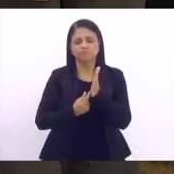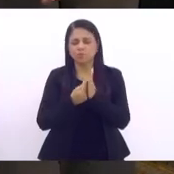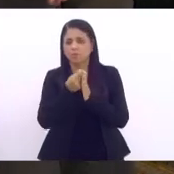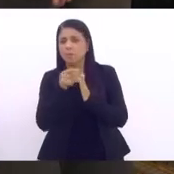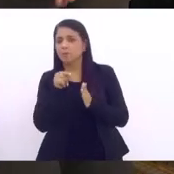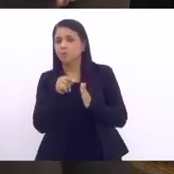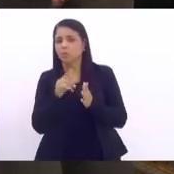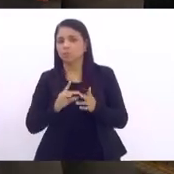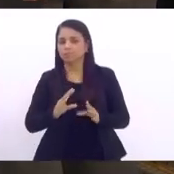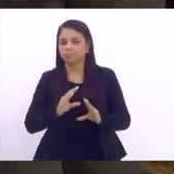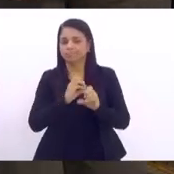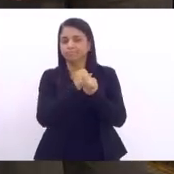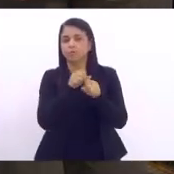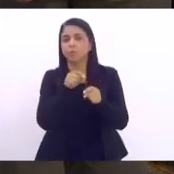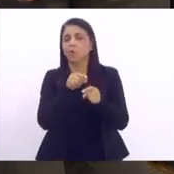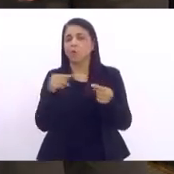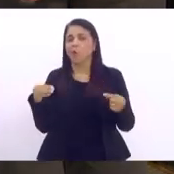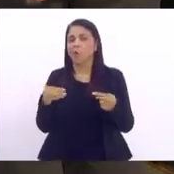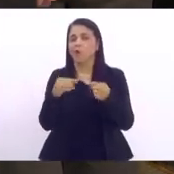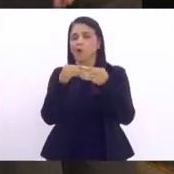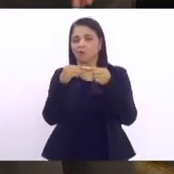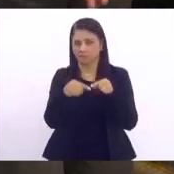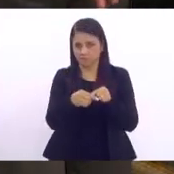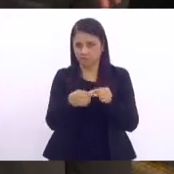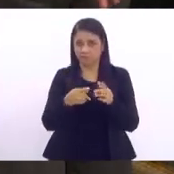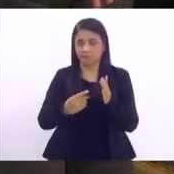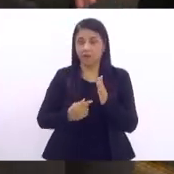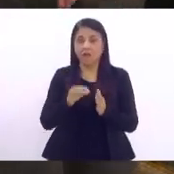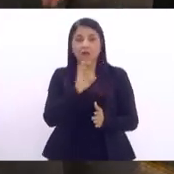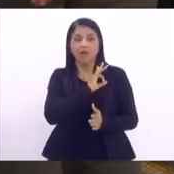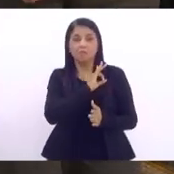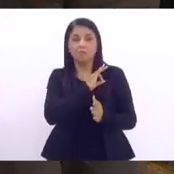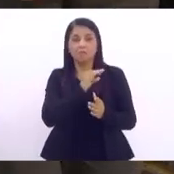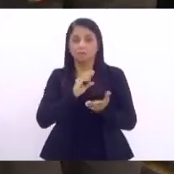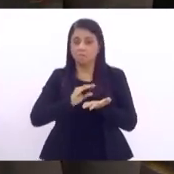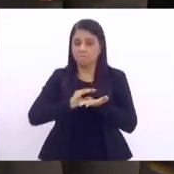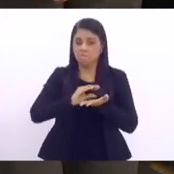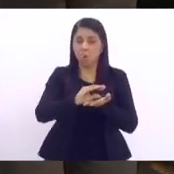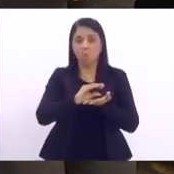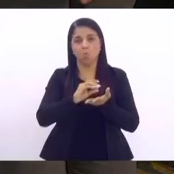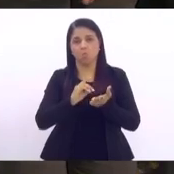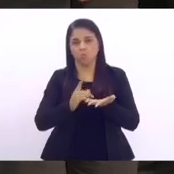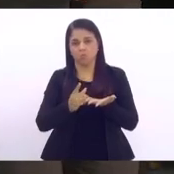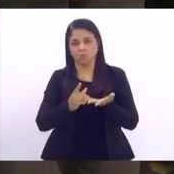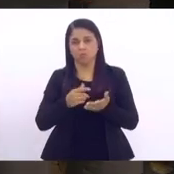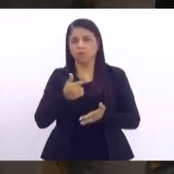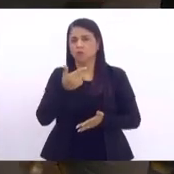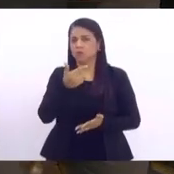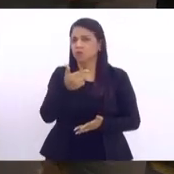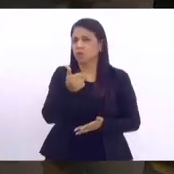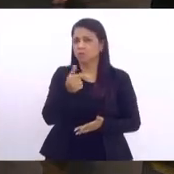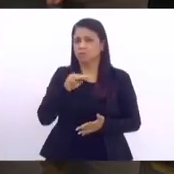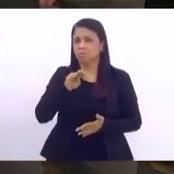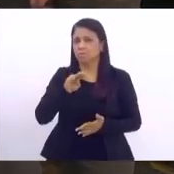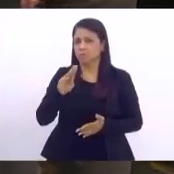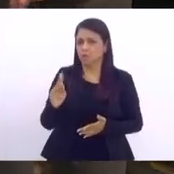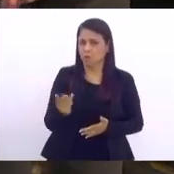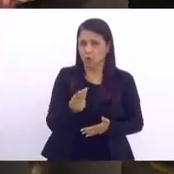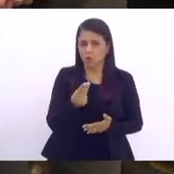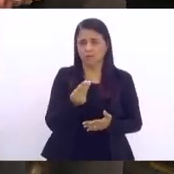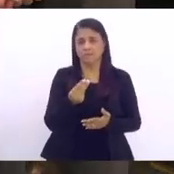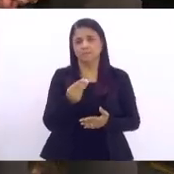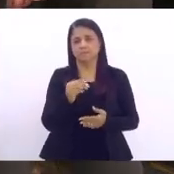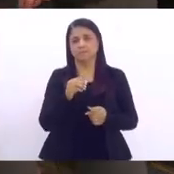é o maior orçamento do Estado, aí cerca de 12 bilhões, é um orçamento maior do que para a educação e para a